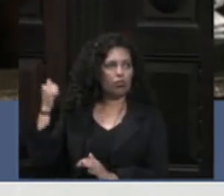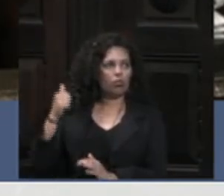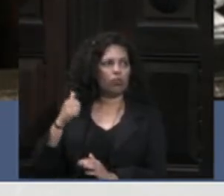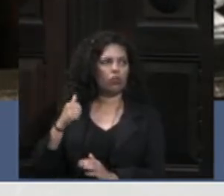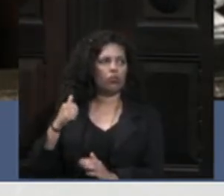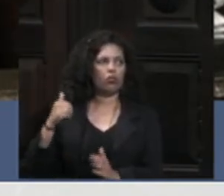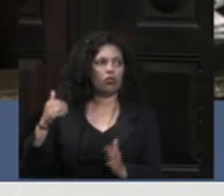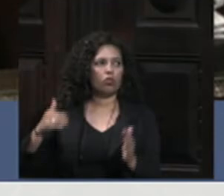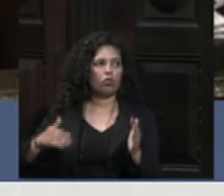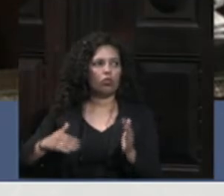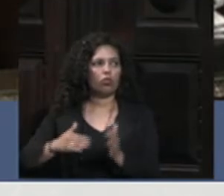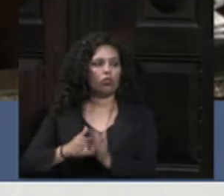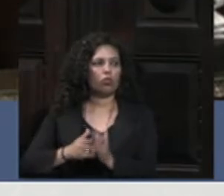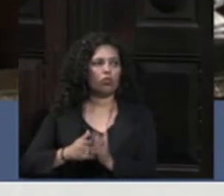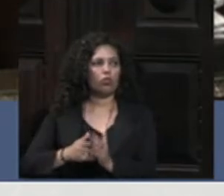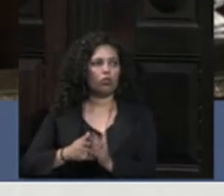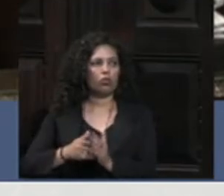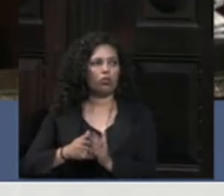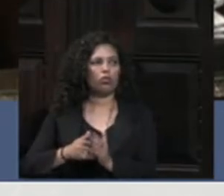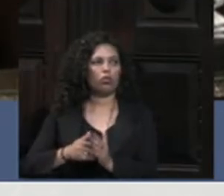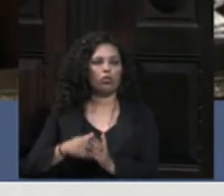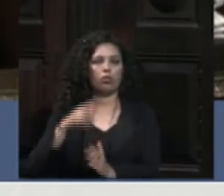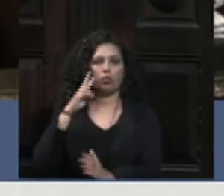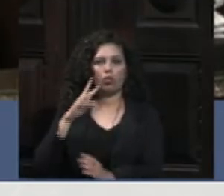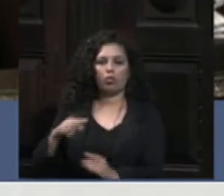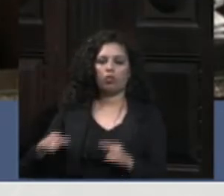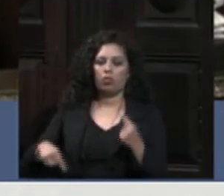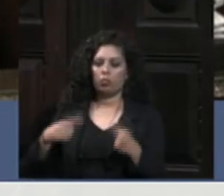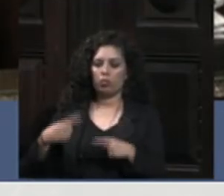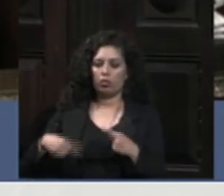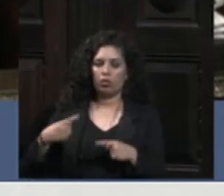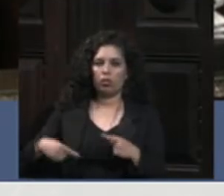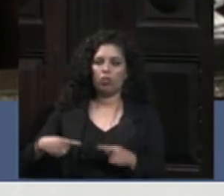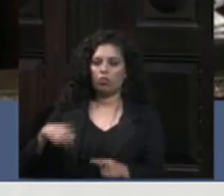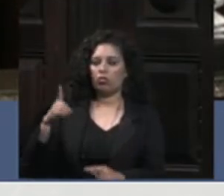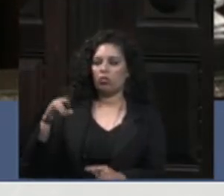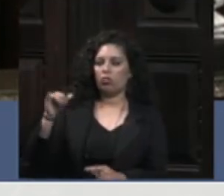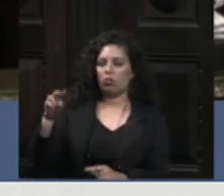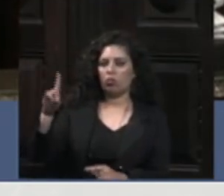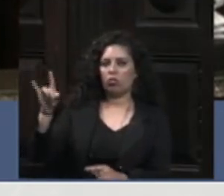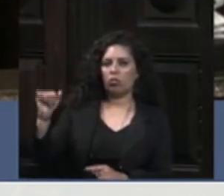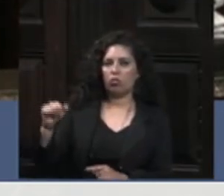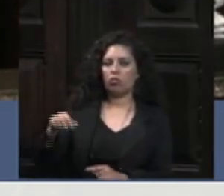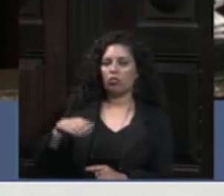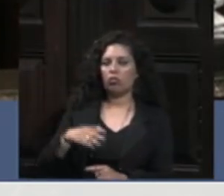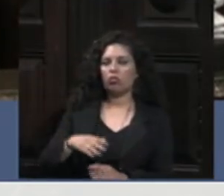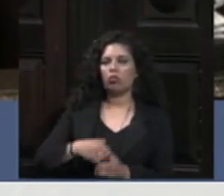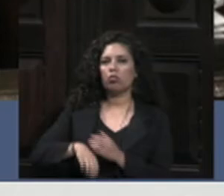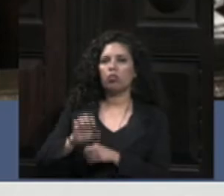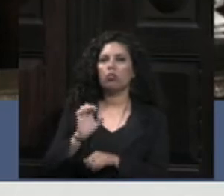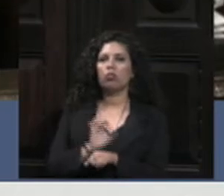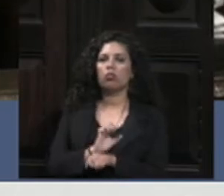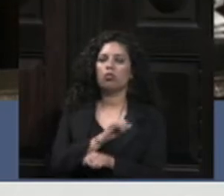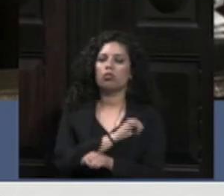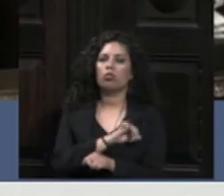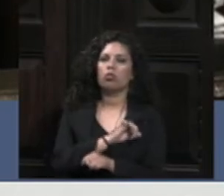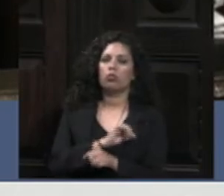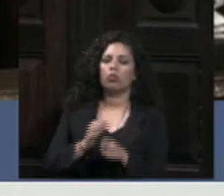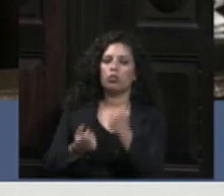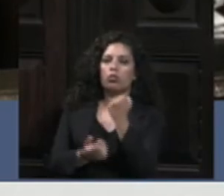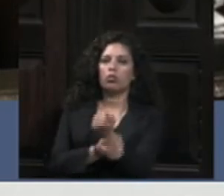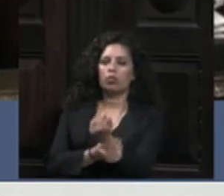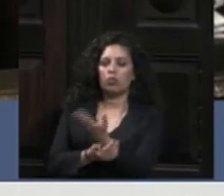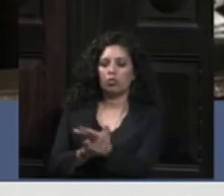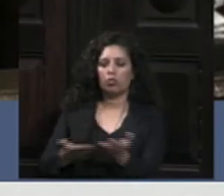o objetivo de tratar da securitização da dívida. Quanto o Estado gastou com essa empresa? Inútil